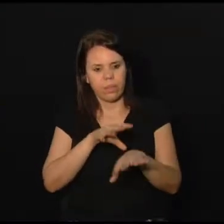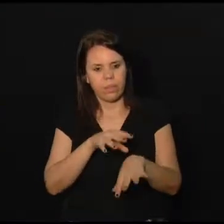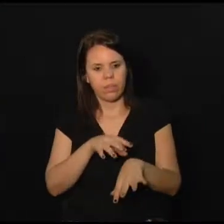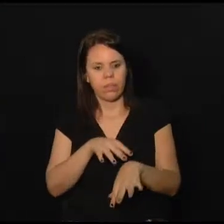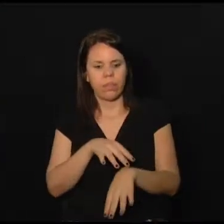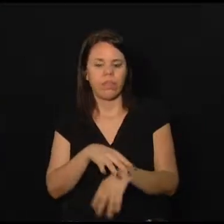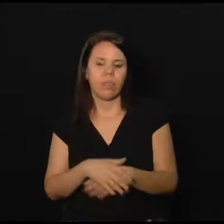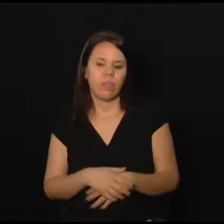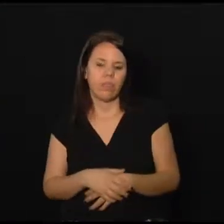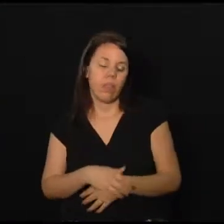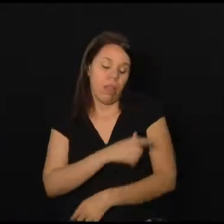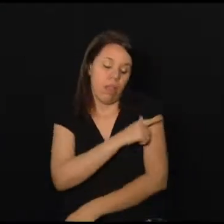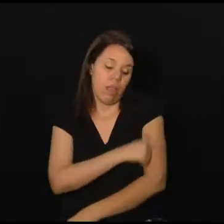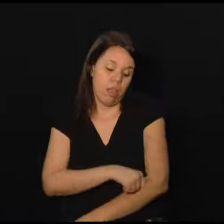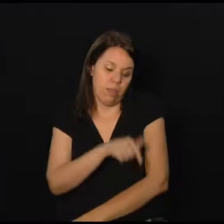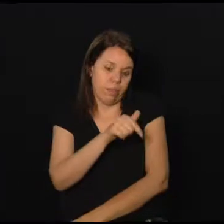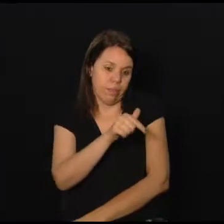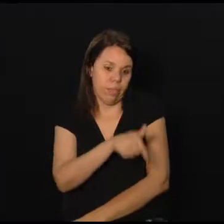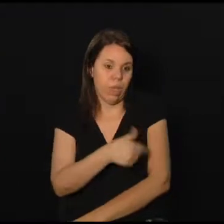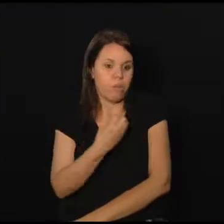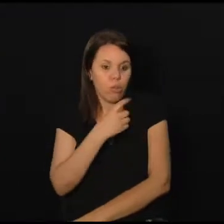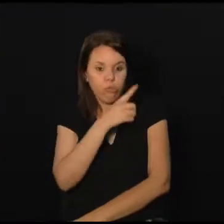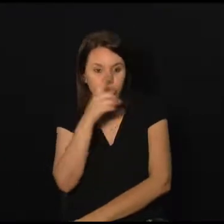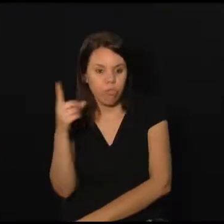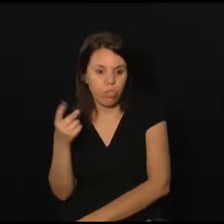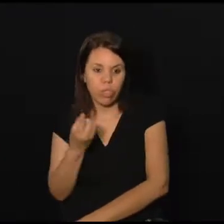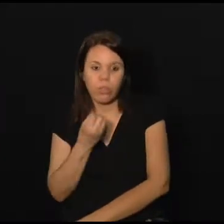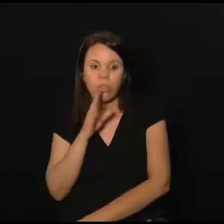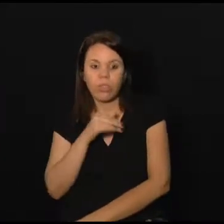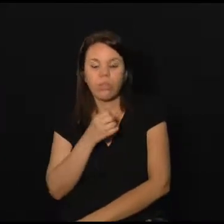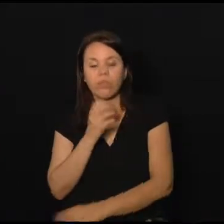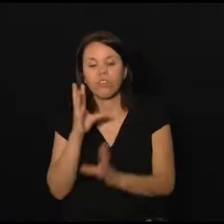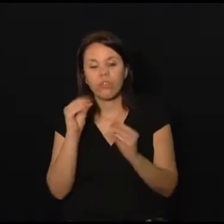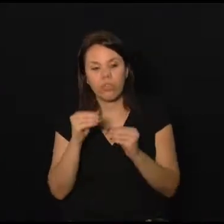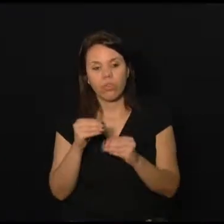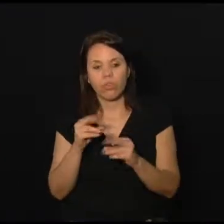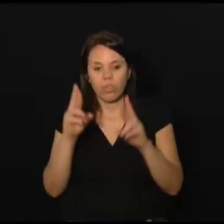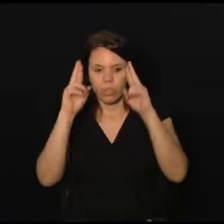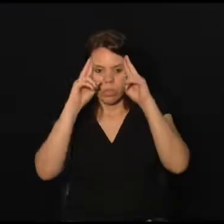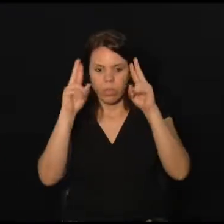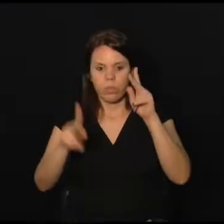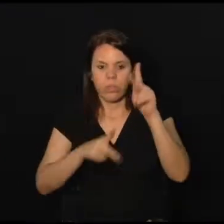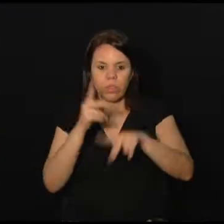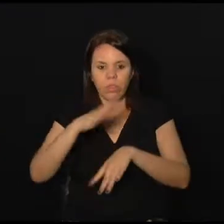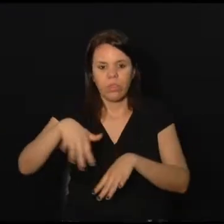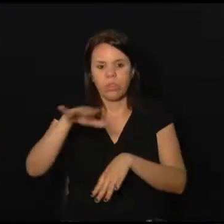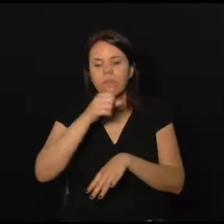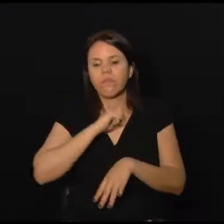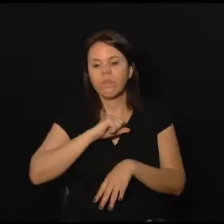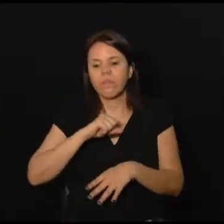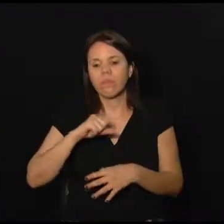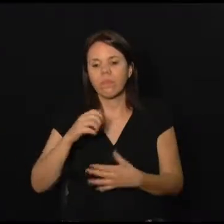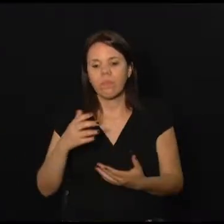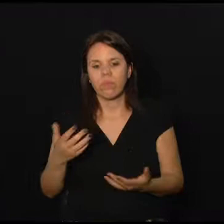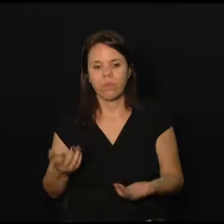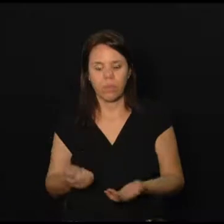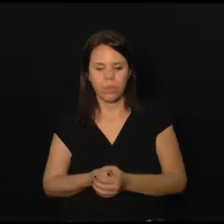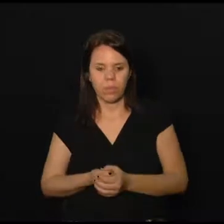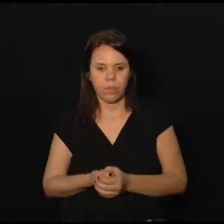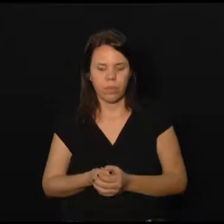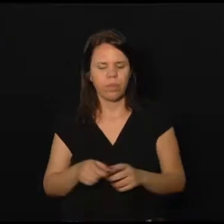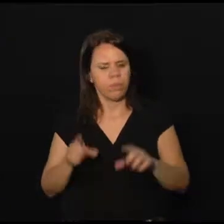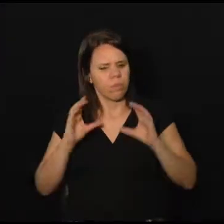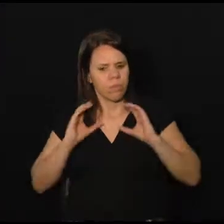boa tarde, boa noite, né? É o respeito aos mais velhos, é a questão da